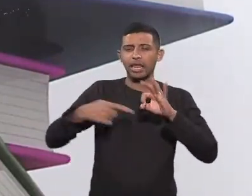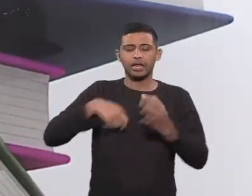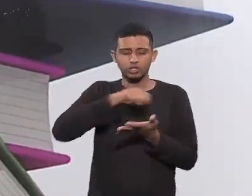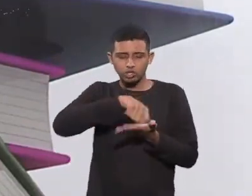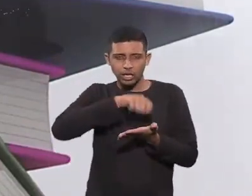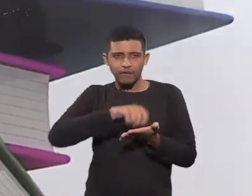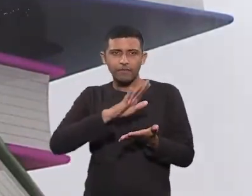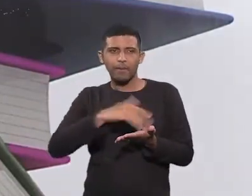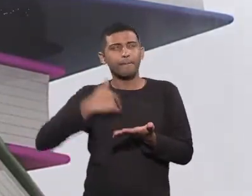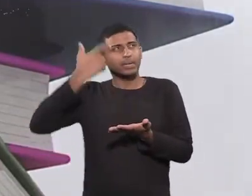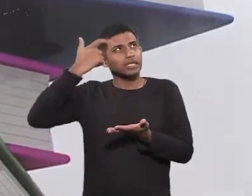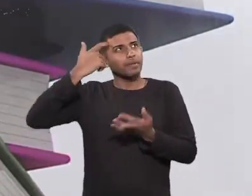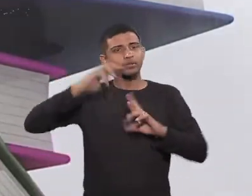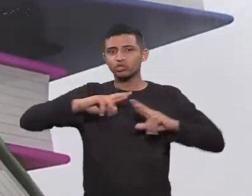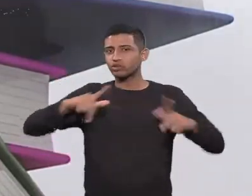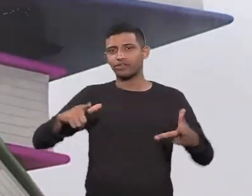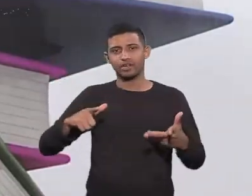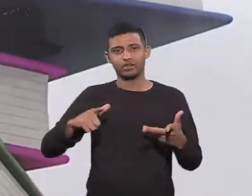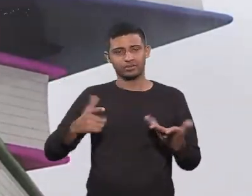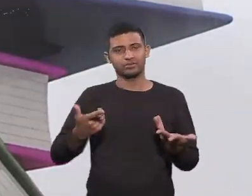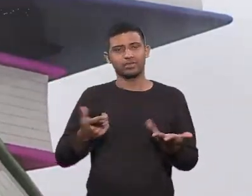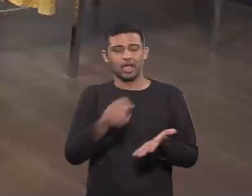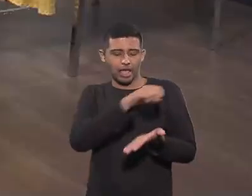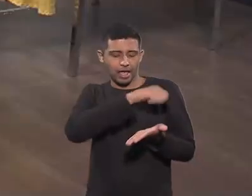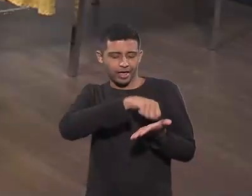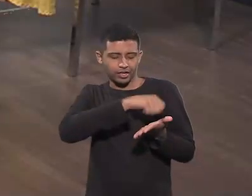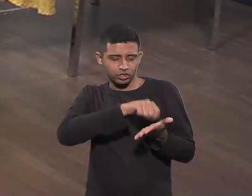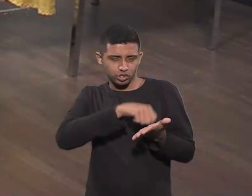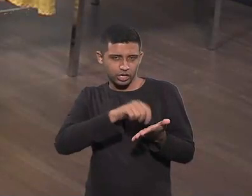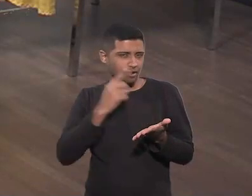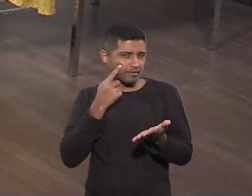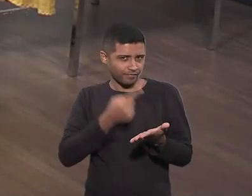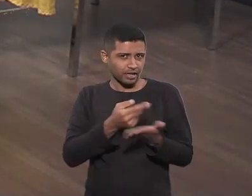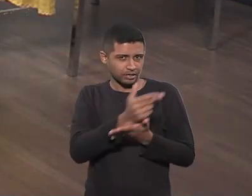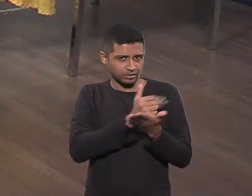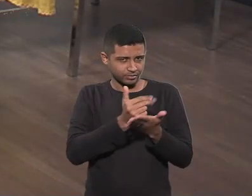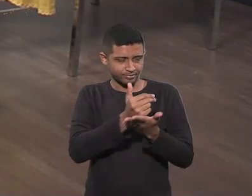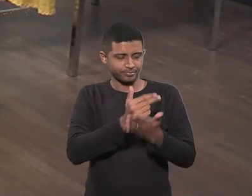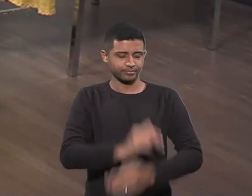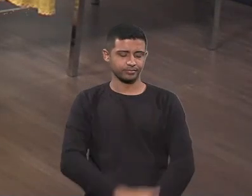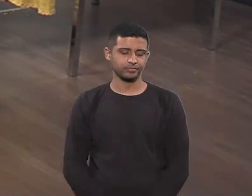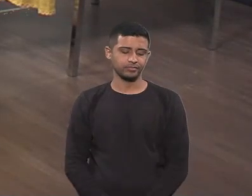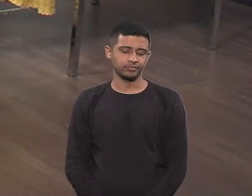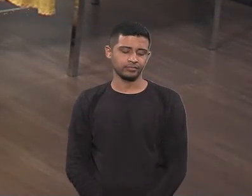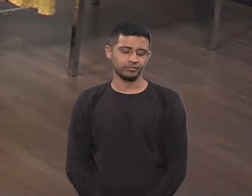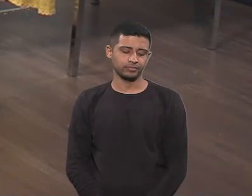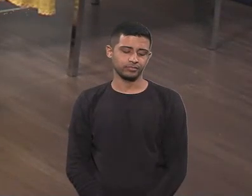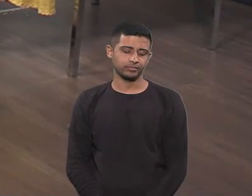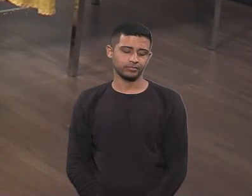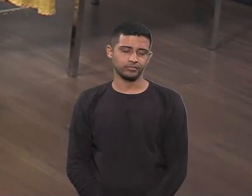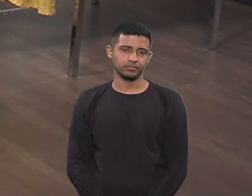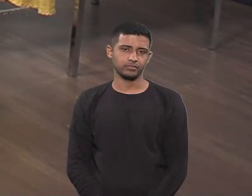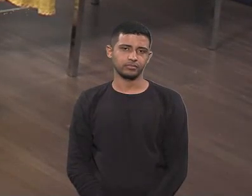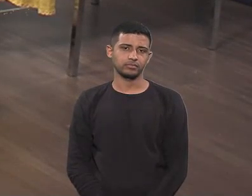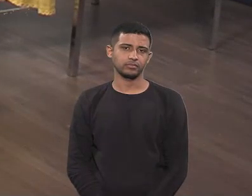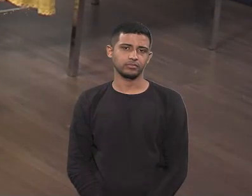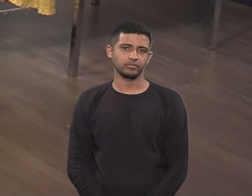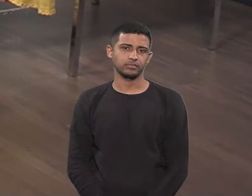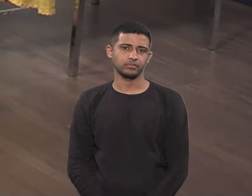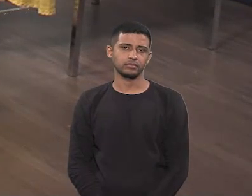está pensando, né? Ela está aqui escrevendo o texto, a letrinha dela,